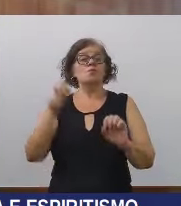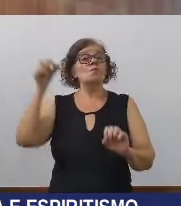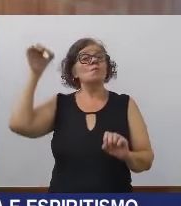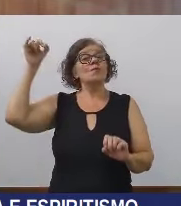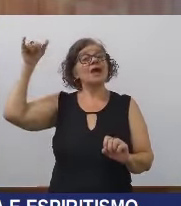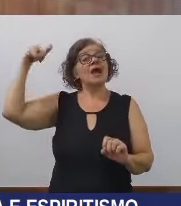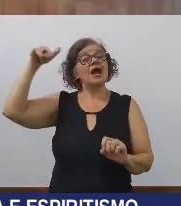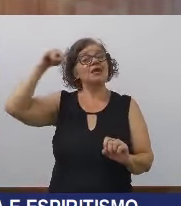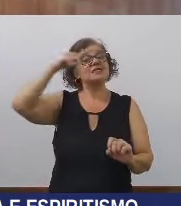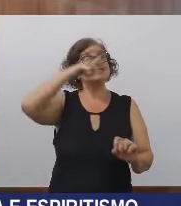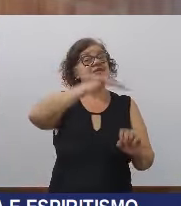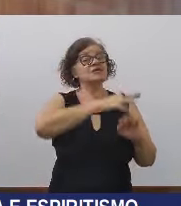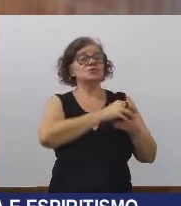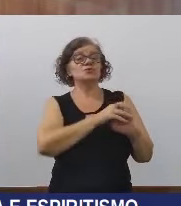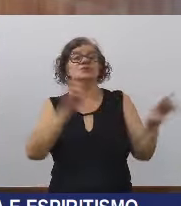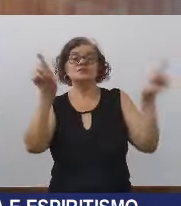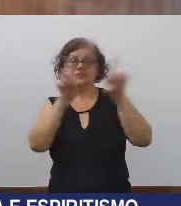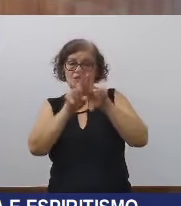pássaros também,